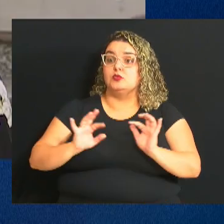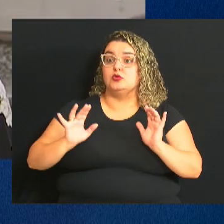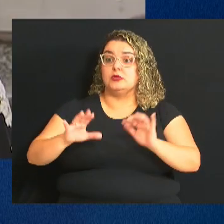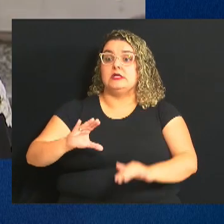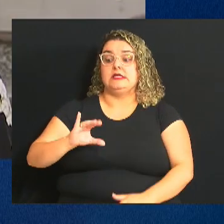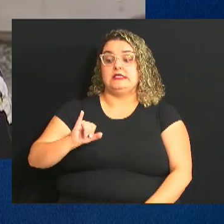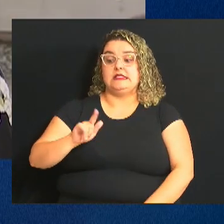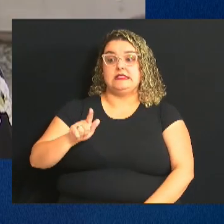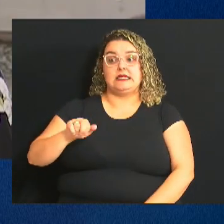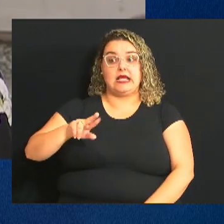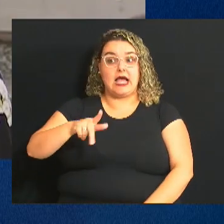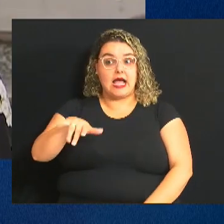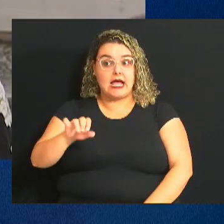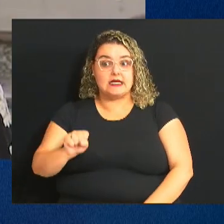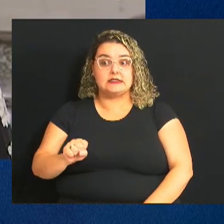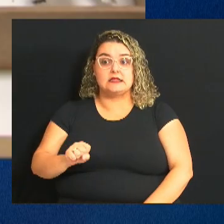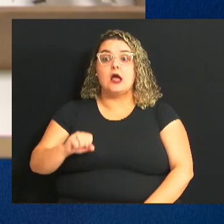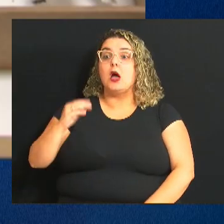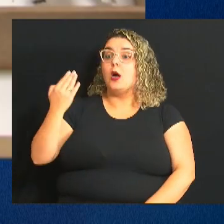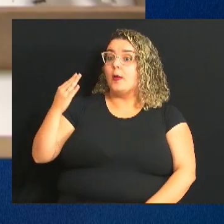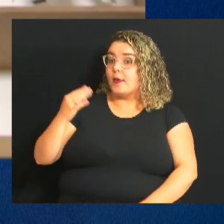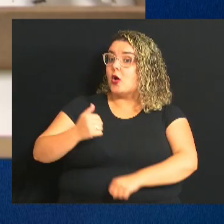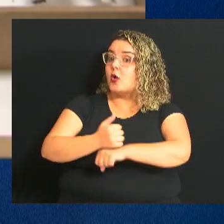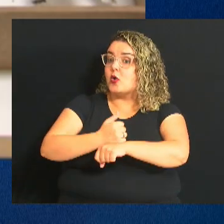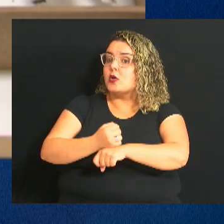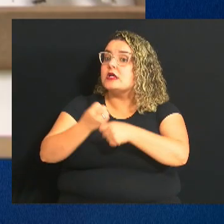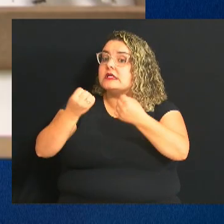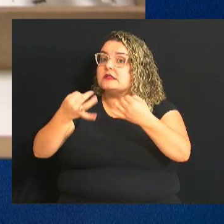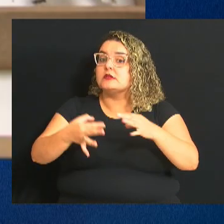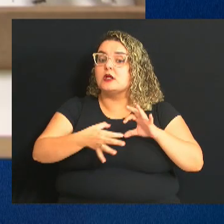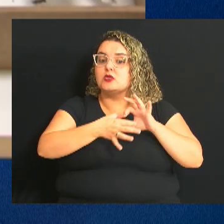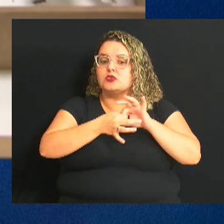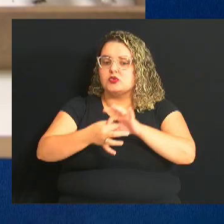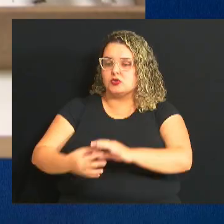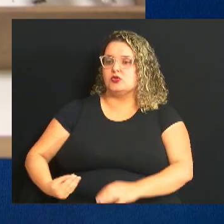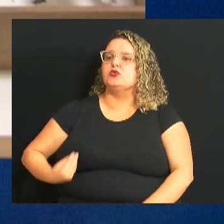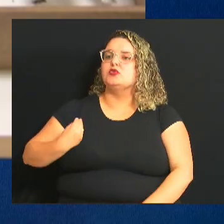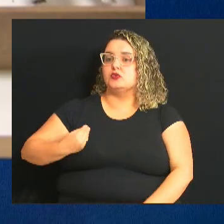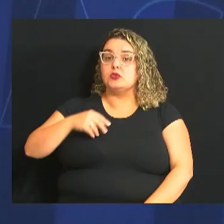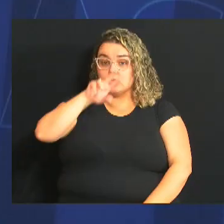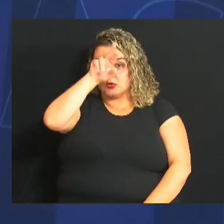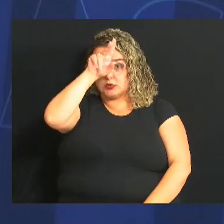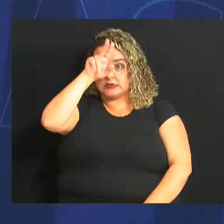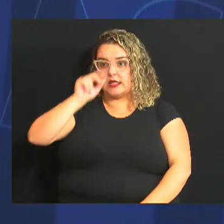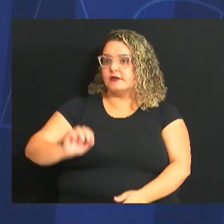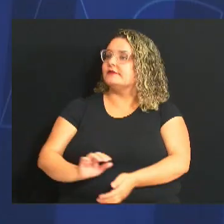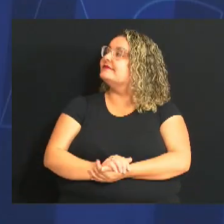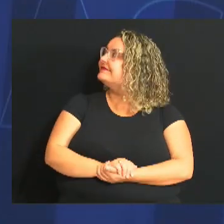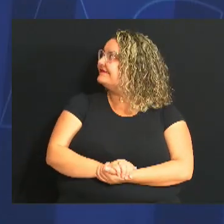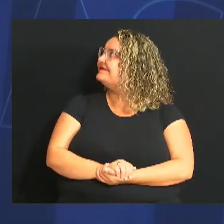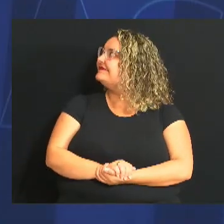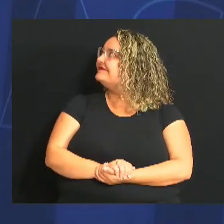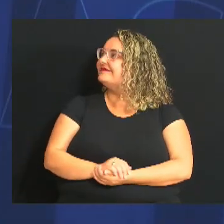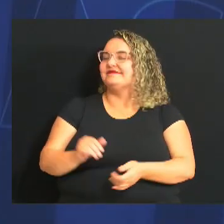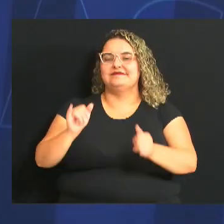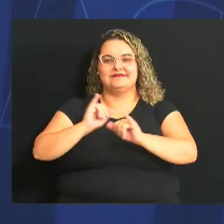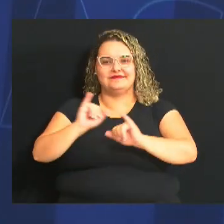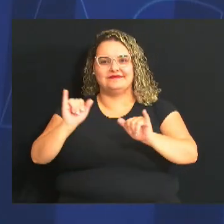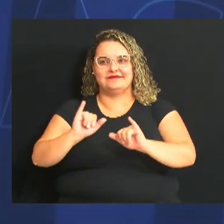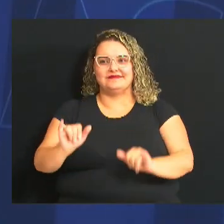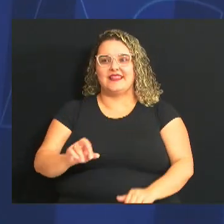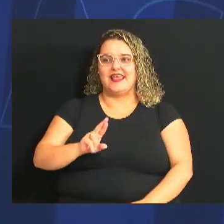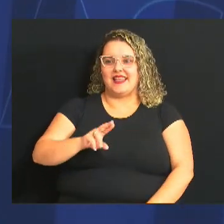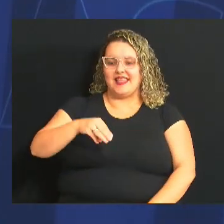cigarras. Bióloga explica o ciclo de vida do inseto. Hora das notícias da metrópole